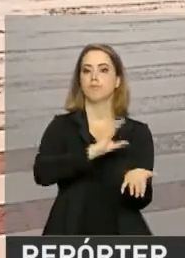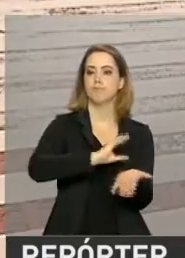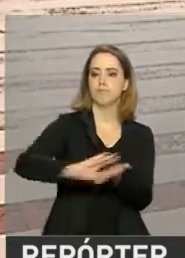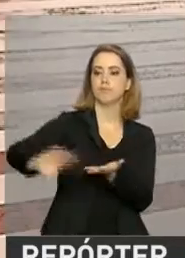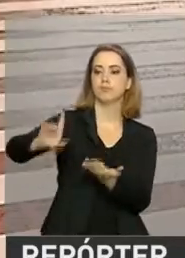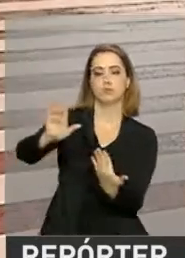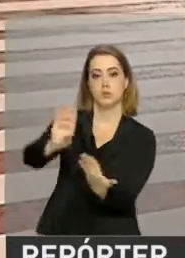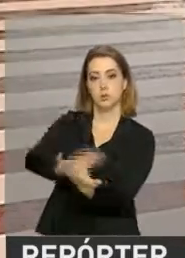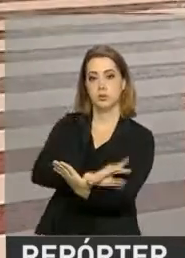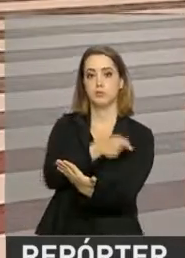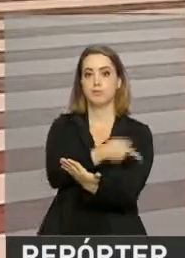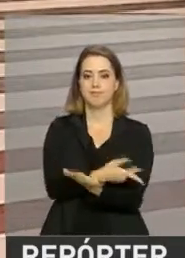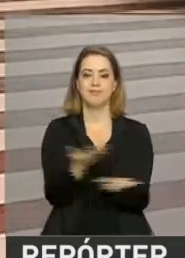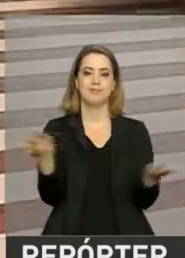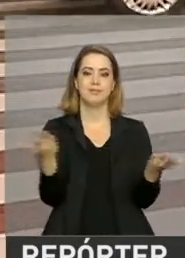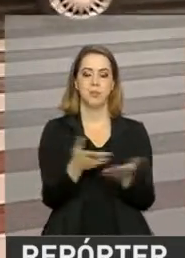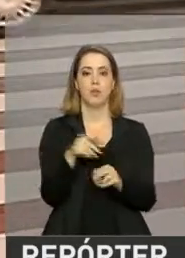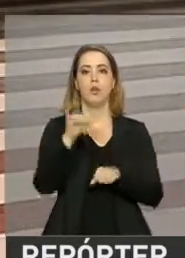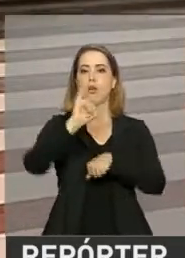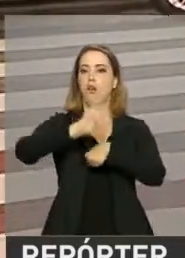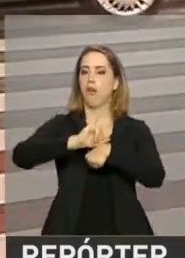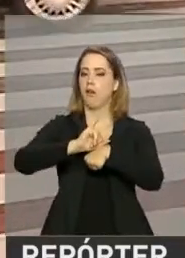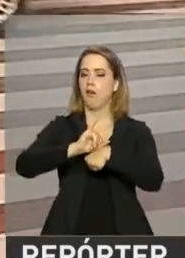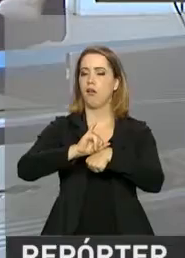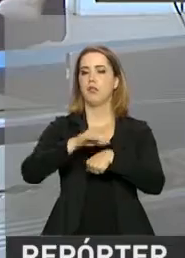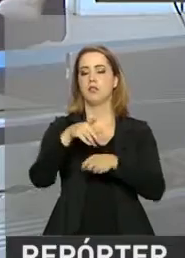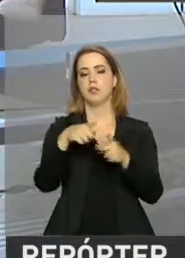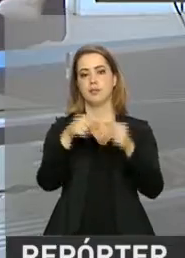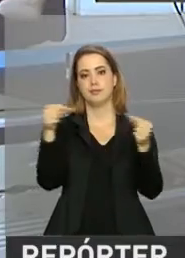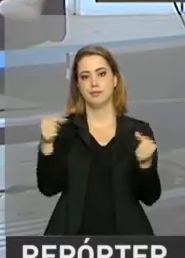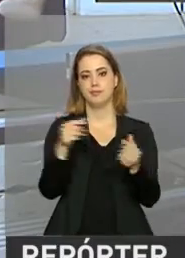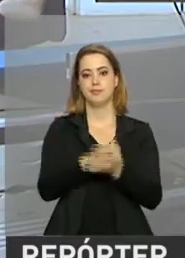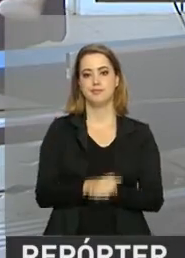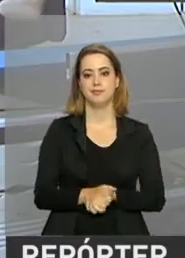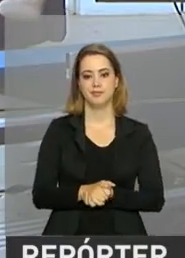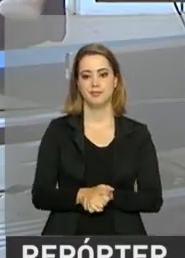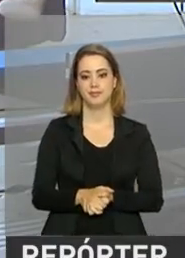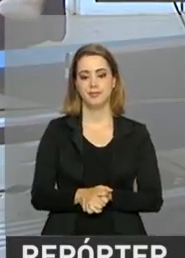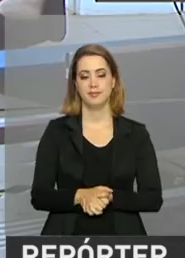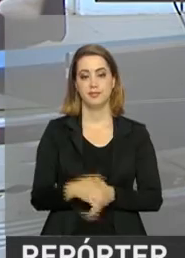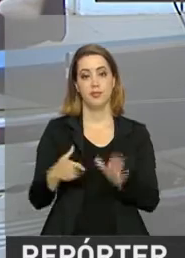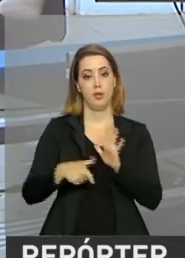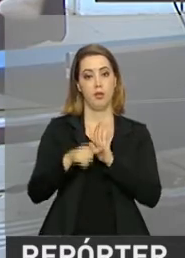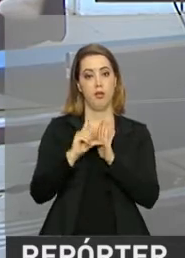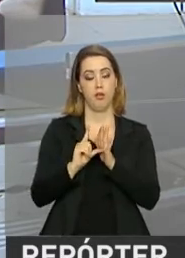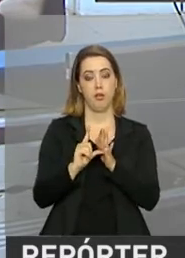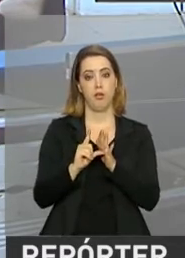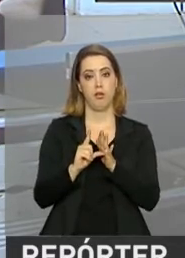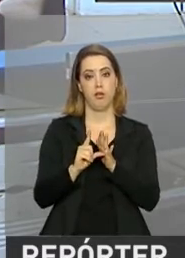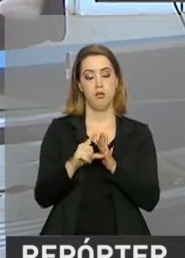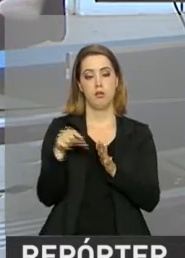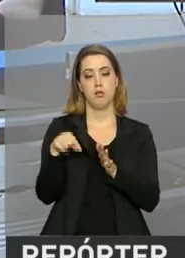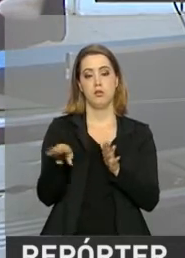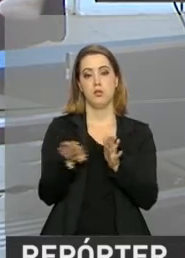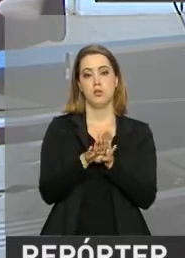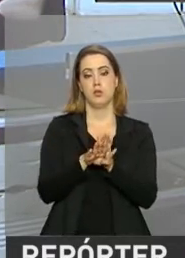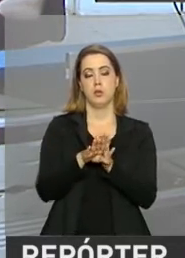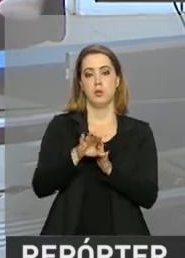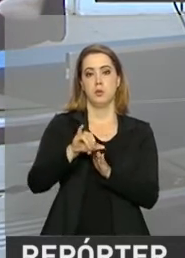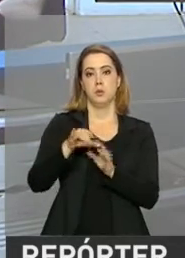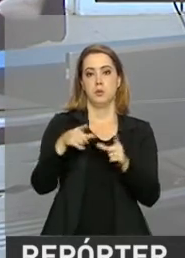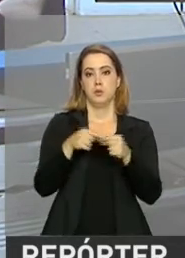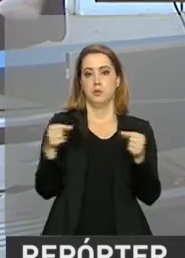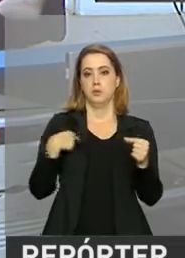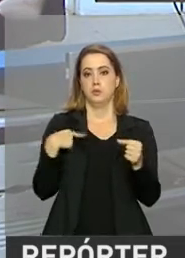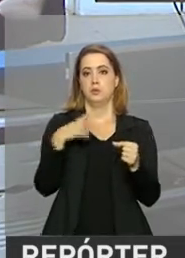de tóquio no japão joão pedro neto e antes de seguir para o japão presidente michel temer passou o fim de semana